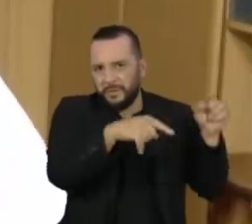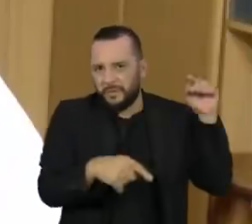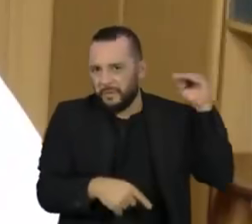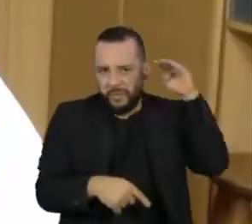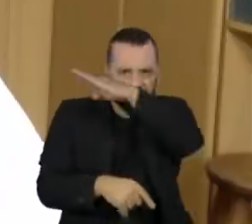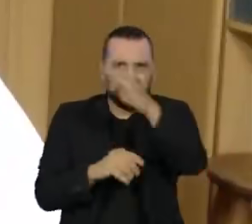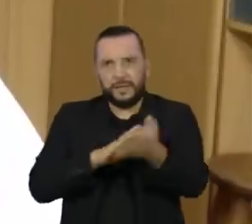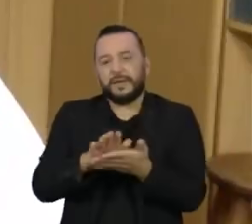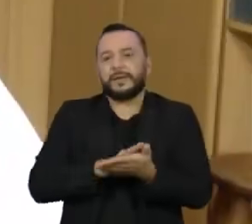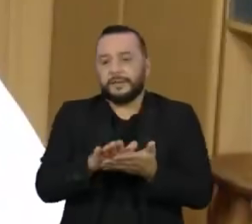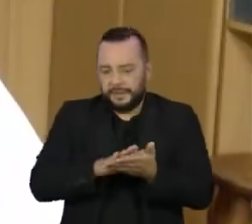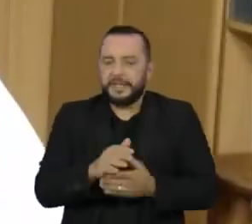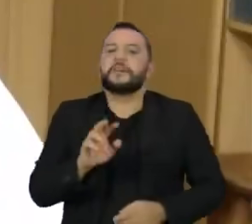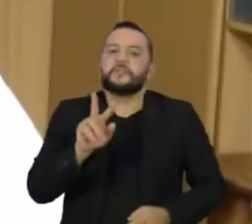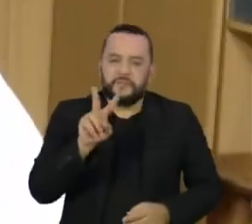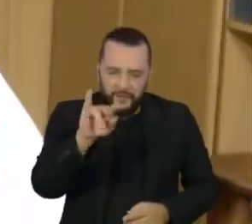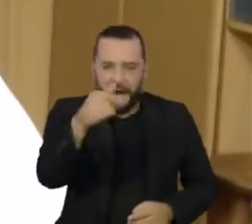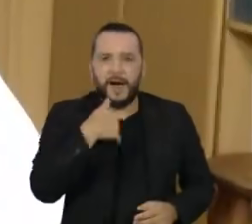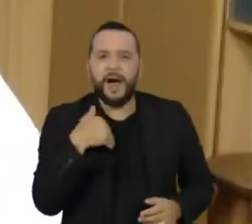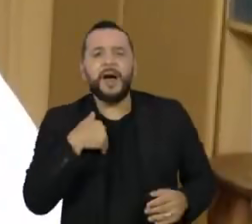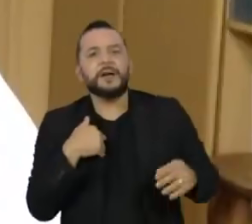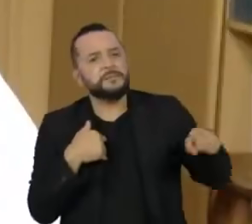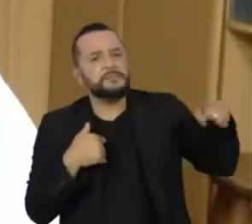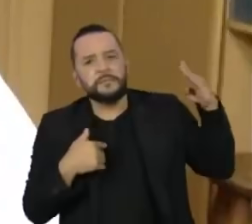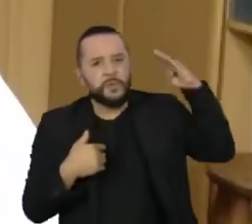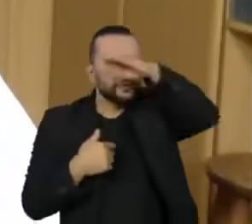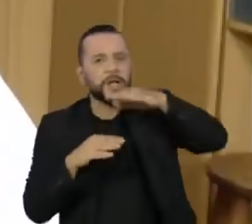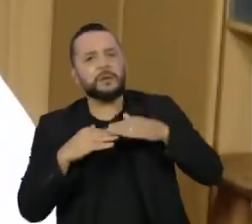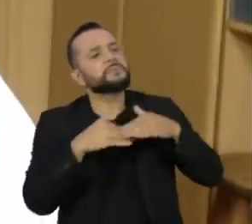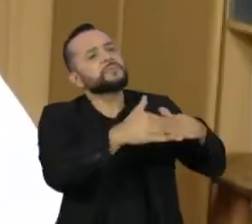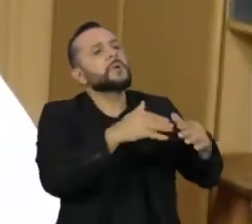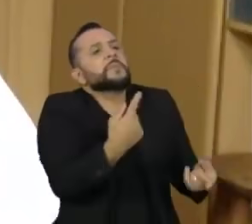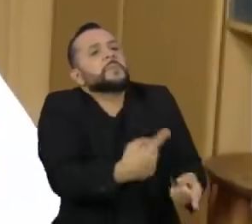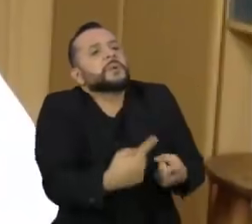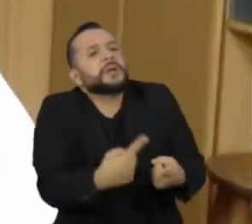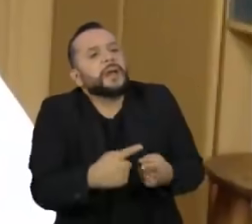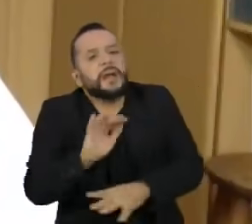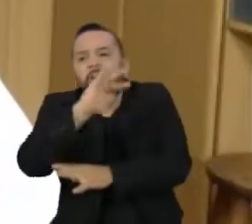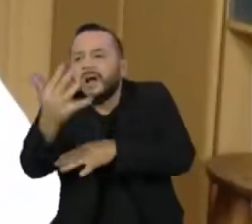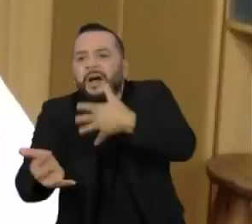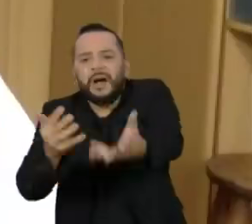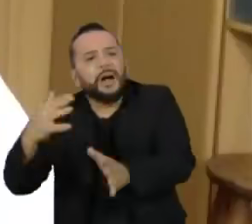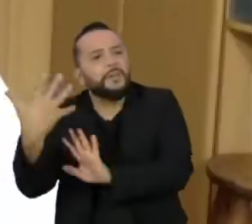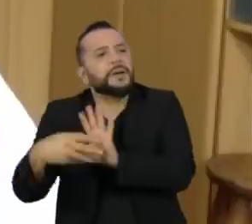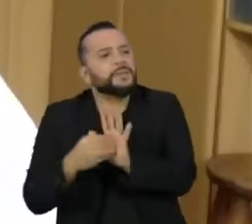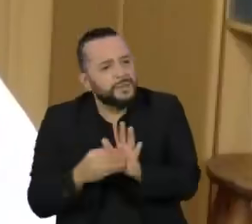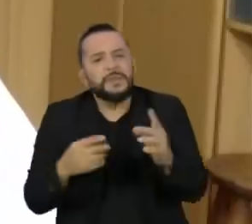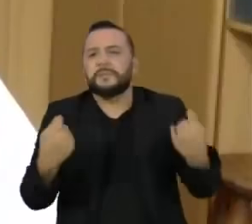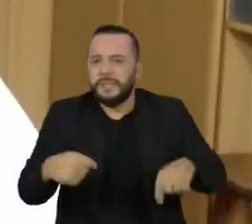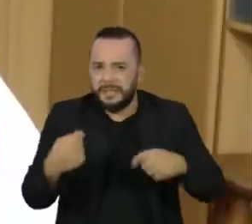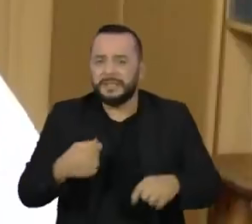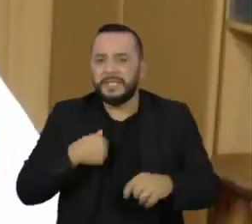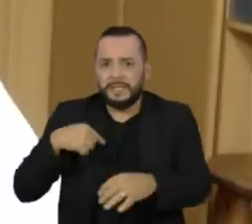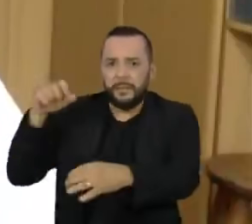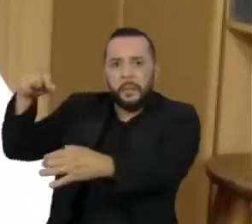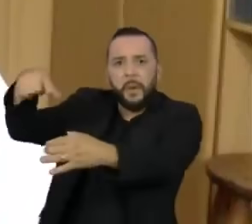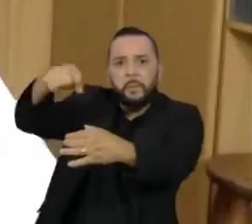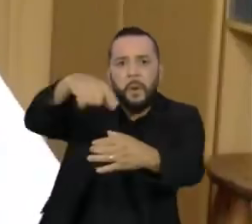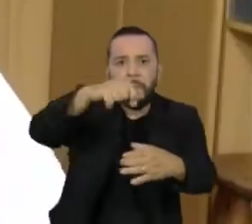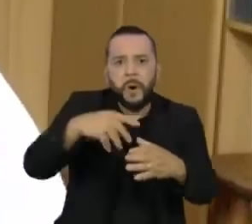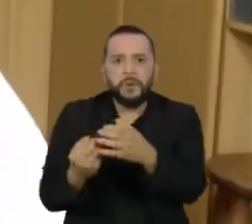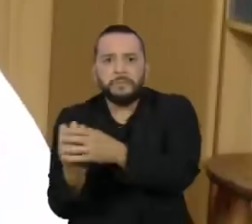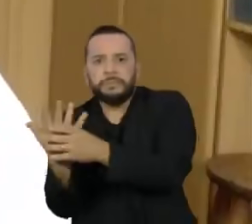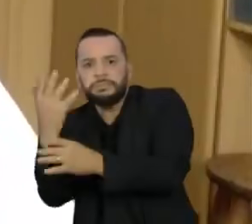item, desmatamento na Amazônia. Há soluções tecnológicas para isso, replantio de florestas, uso racional